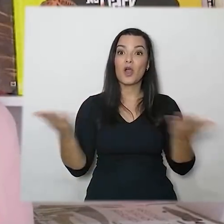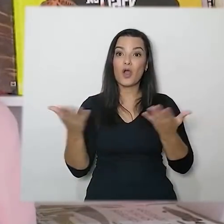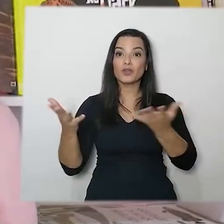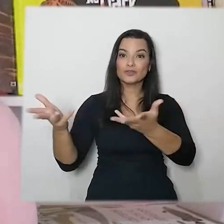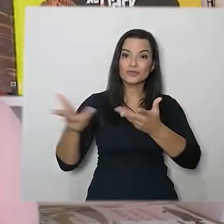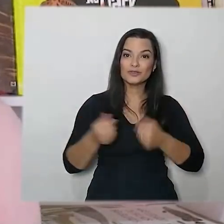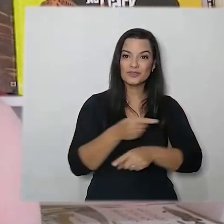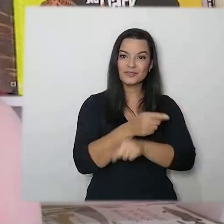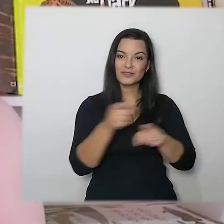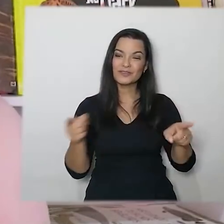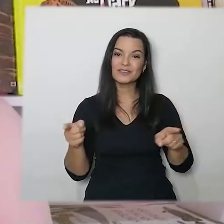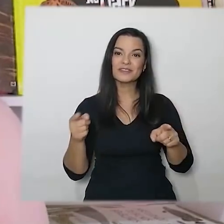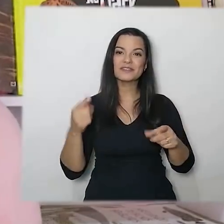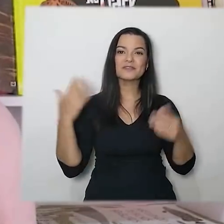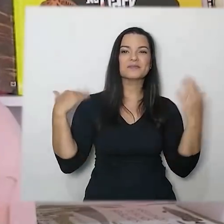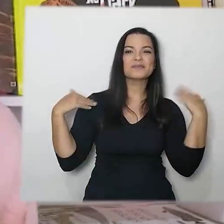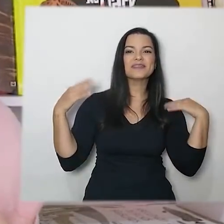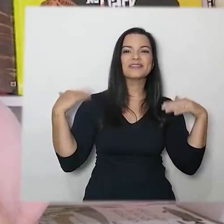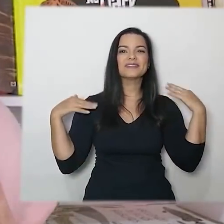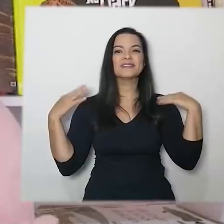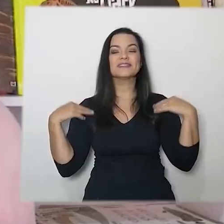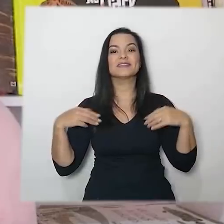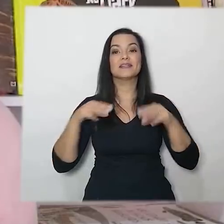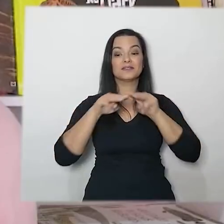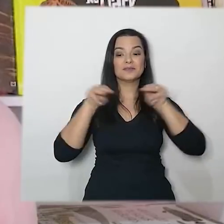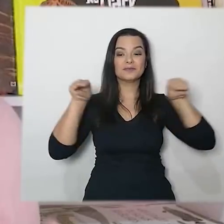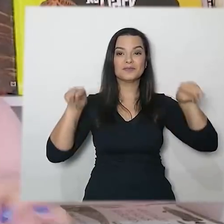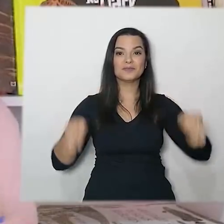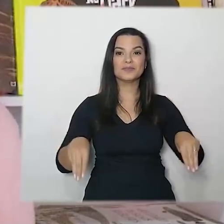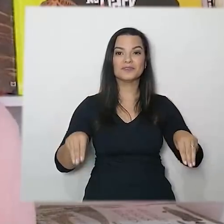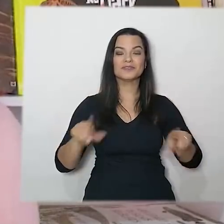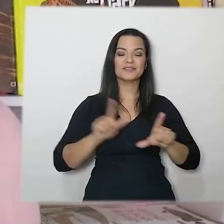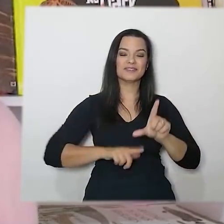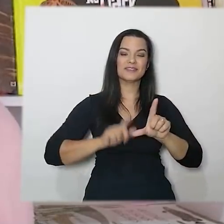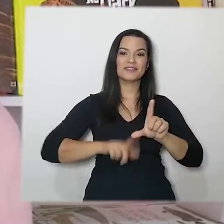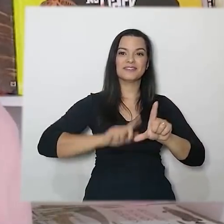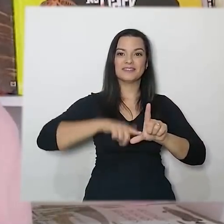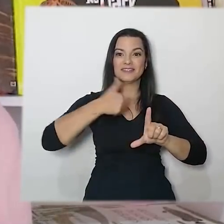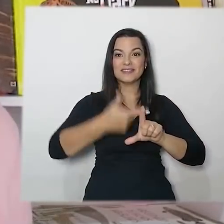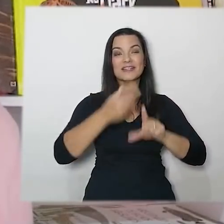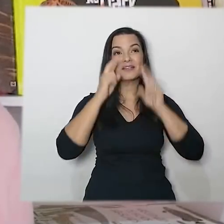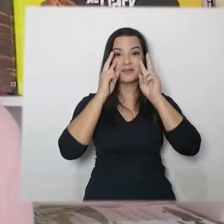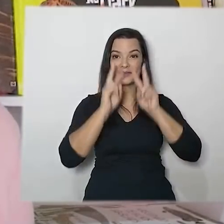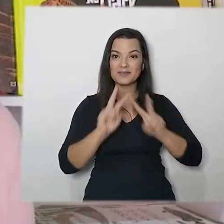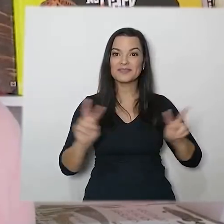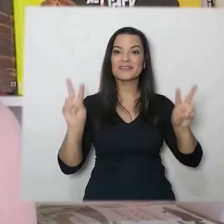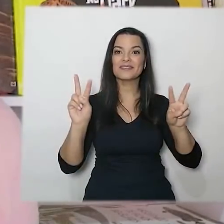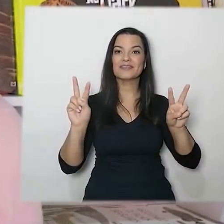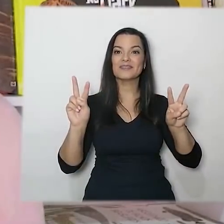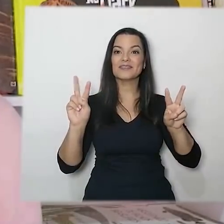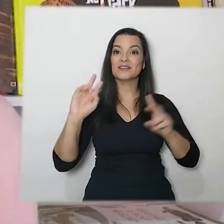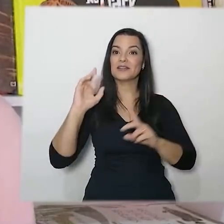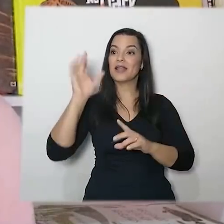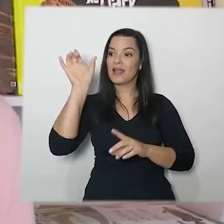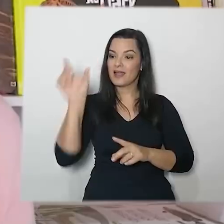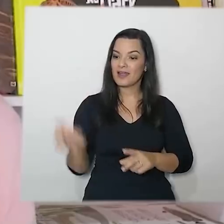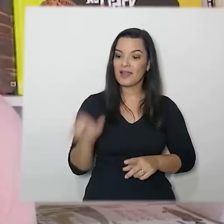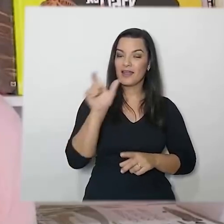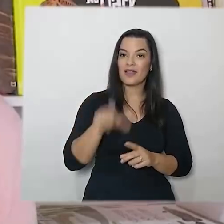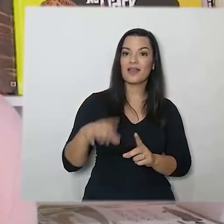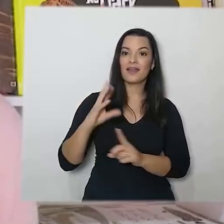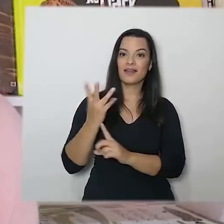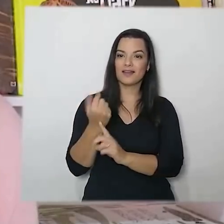Letras, para ver como os artistas plásticos retrataram as borboletas. A